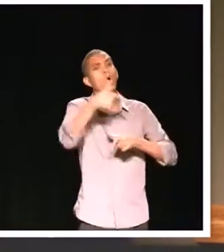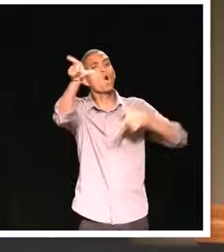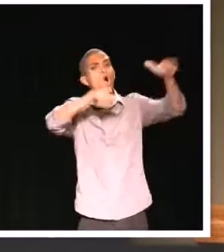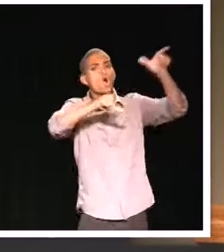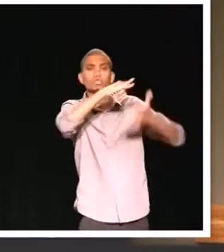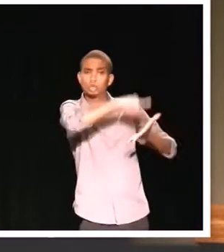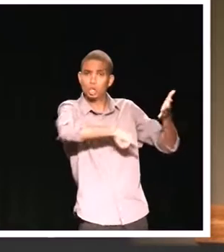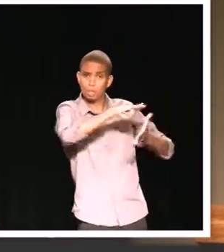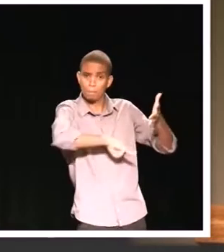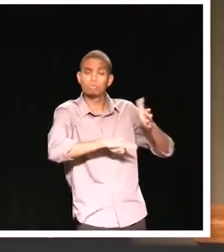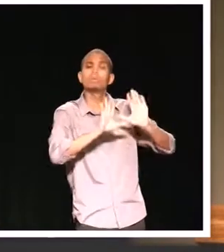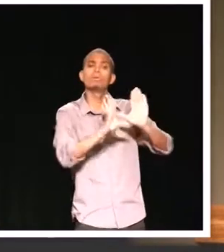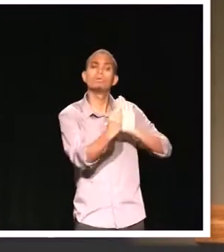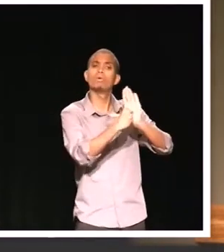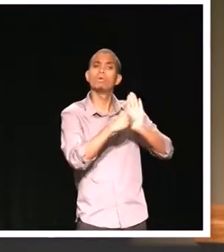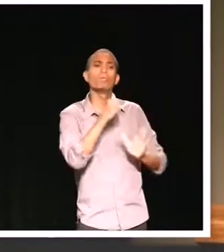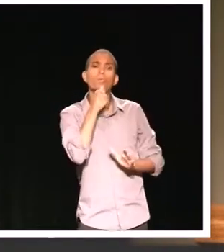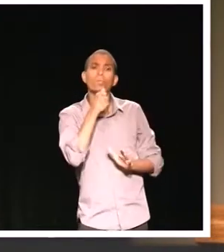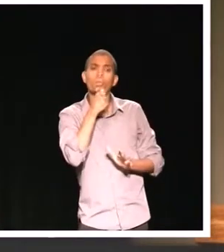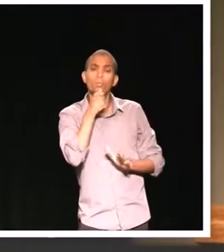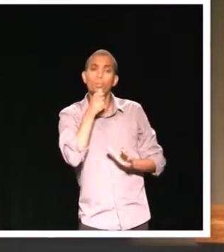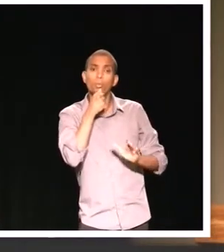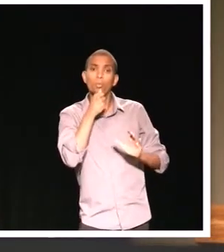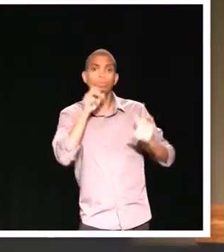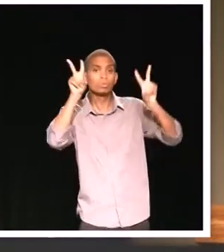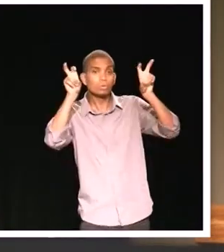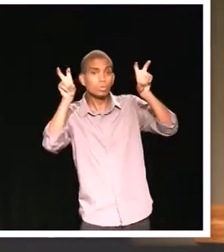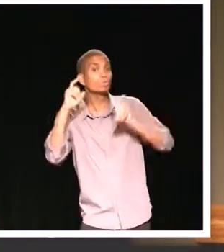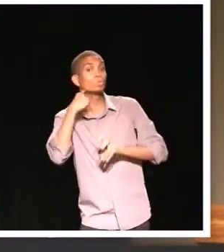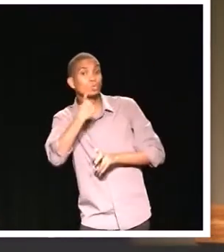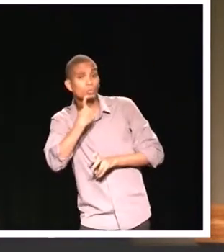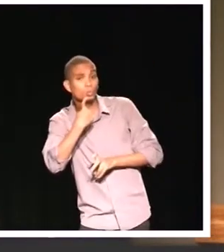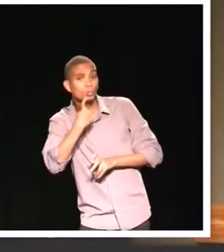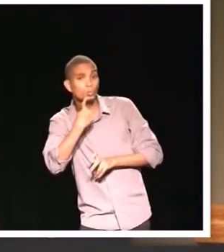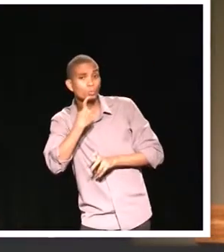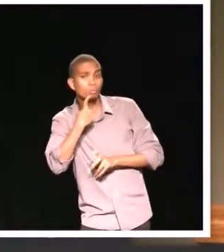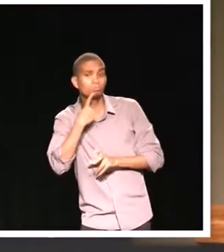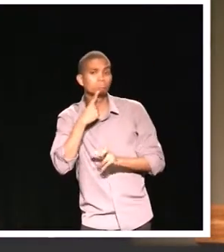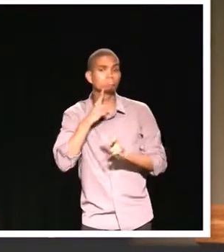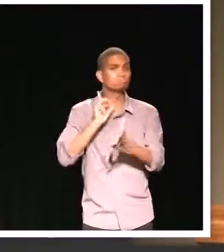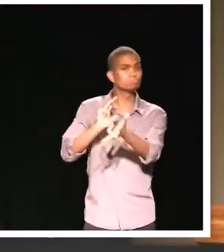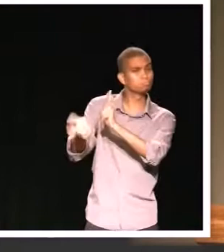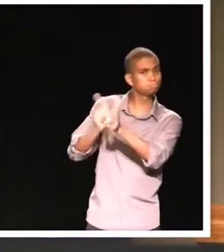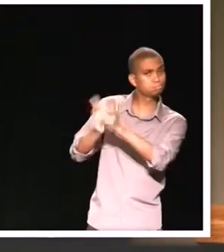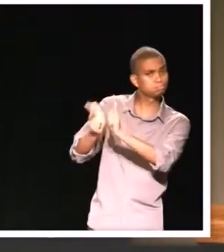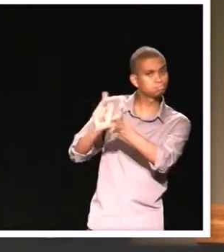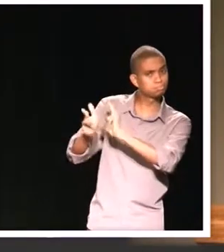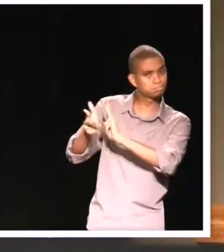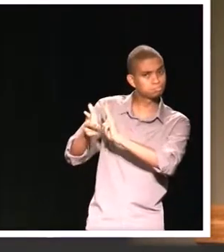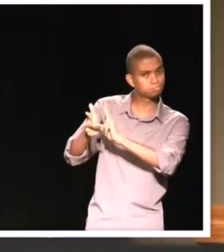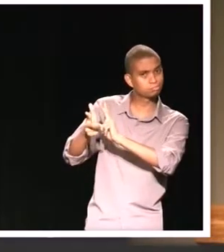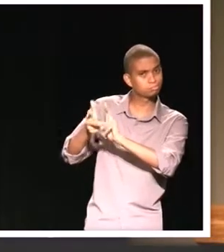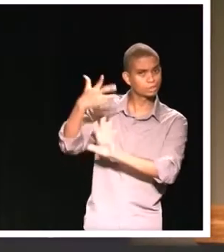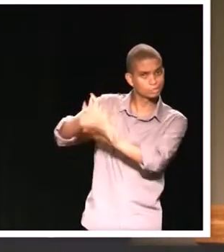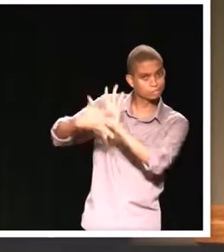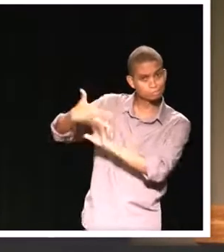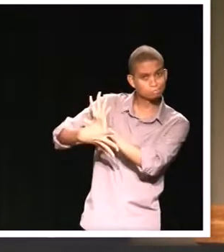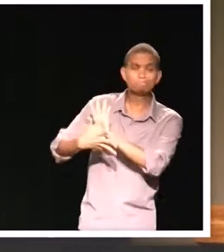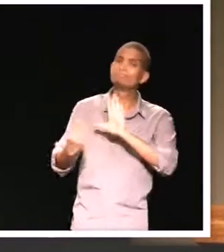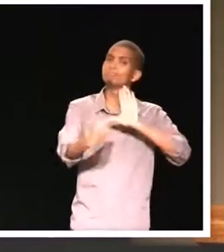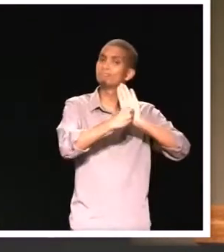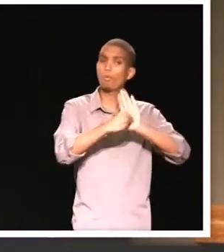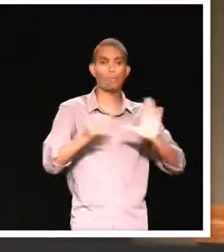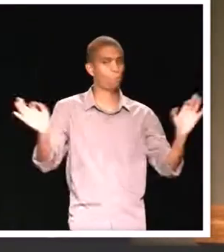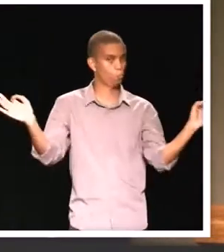se faz menção nem aos surdos, nem à língua de sinais. Não